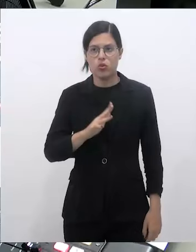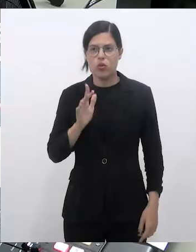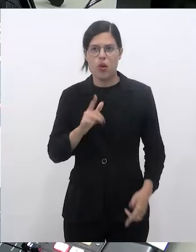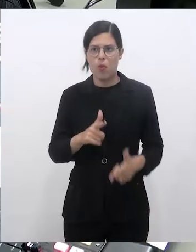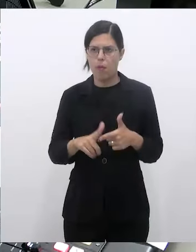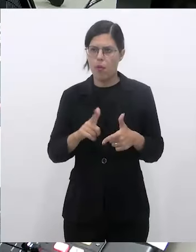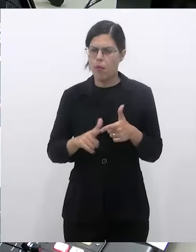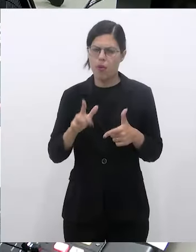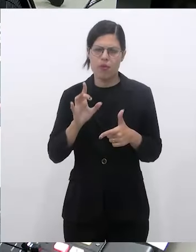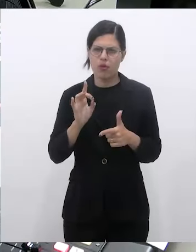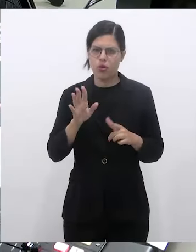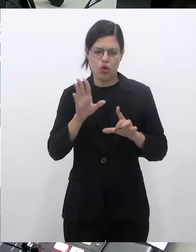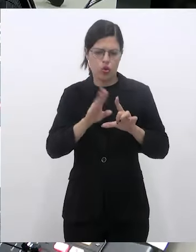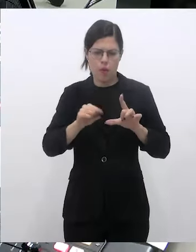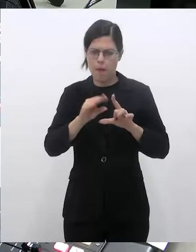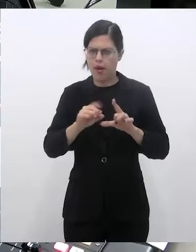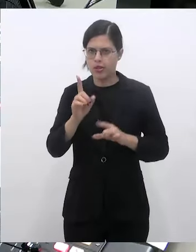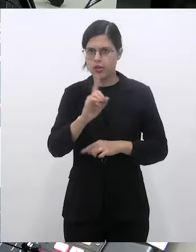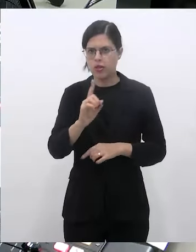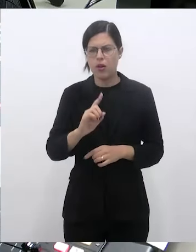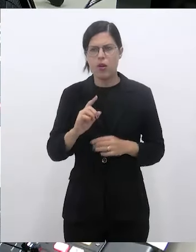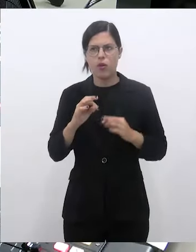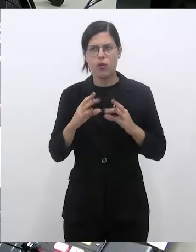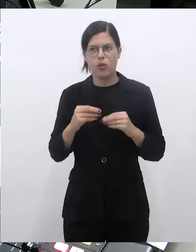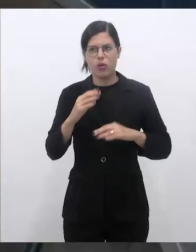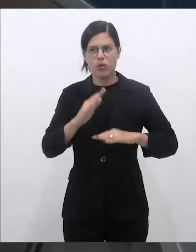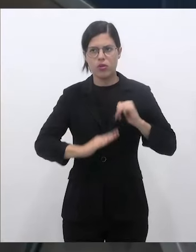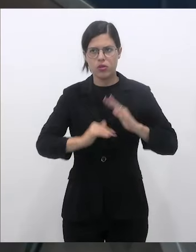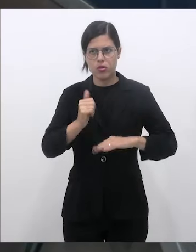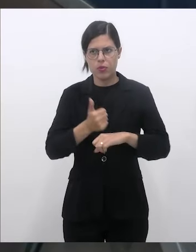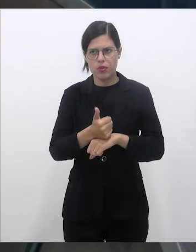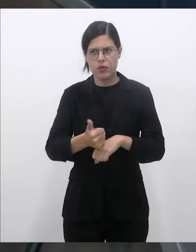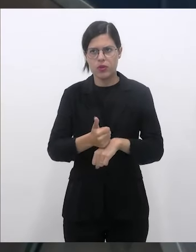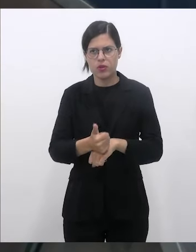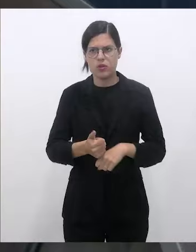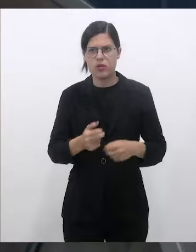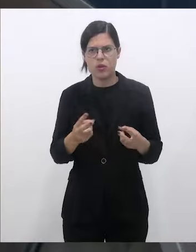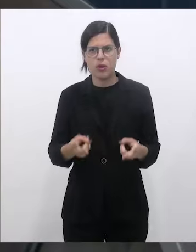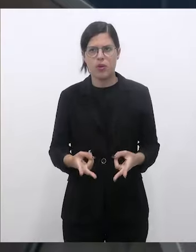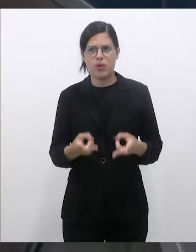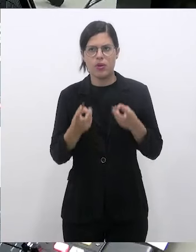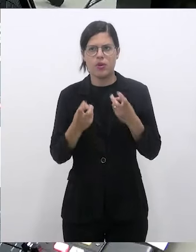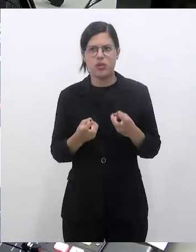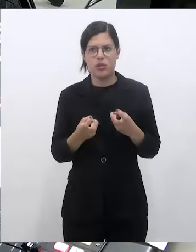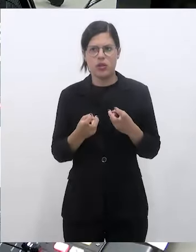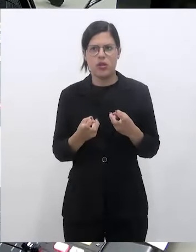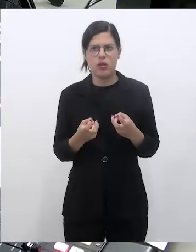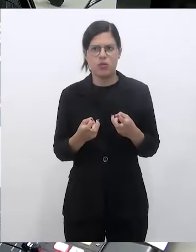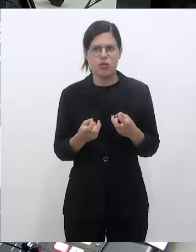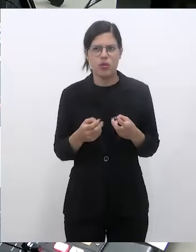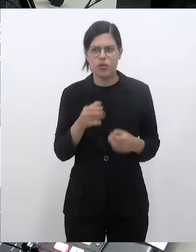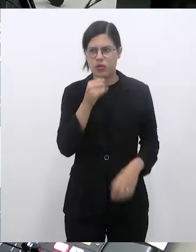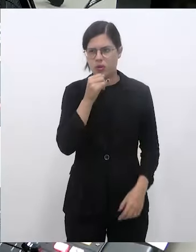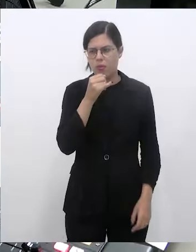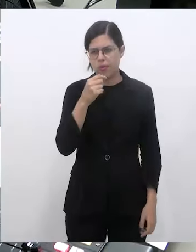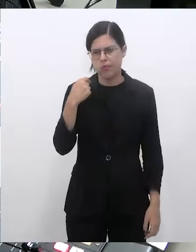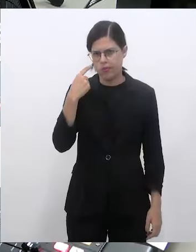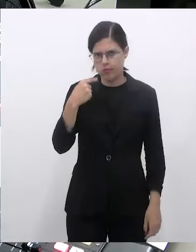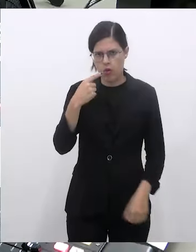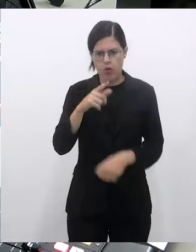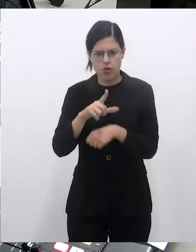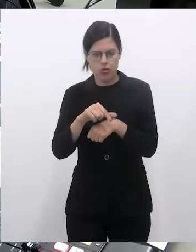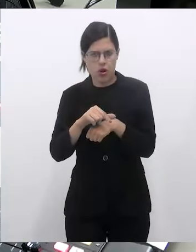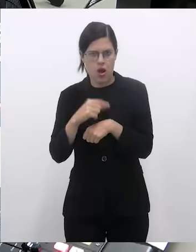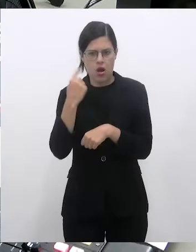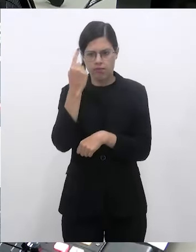que esse não é um problema apenas da dublagem. Eu acho que em todas as profissões eu vejo que, por exemplo, os honorários,